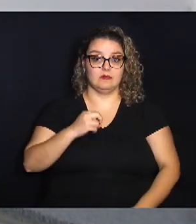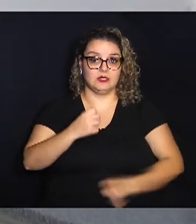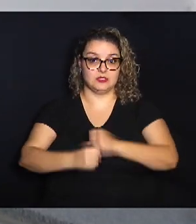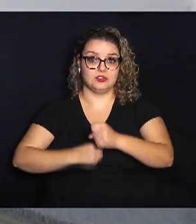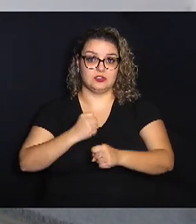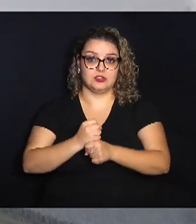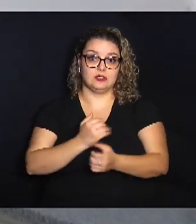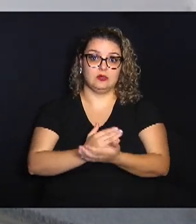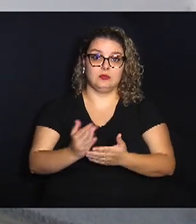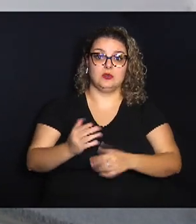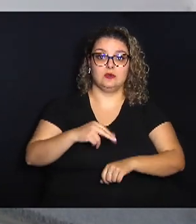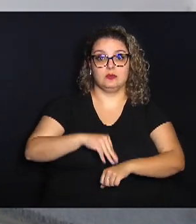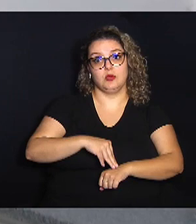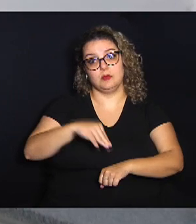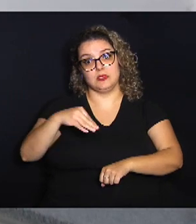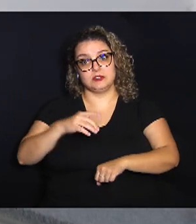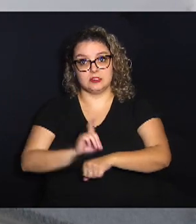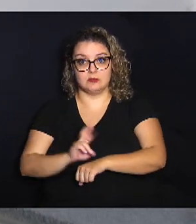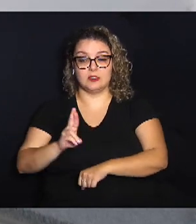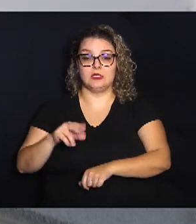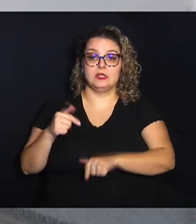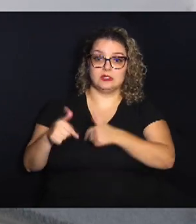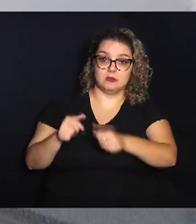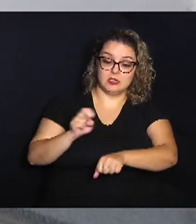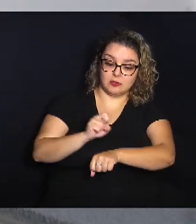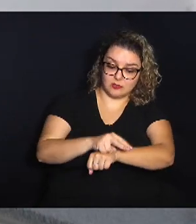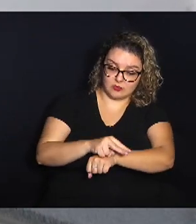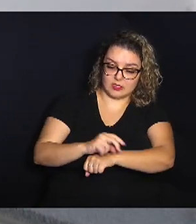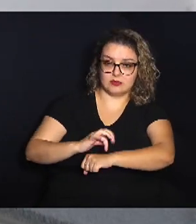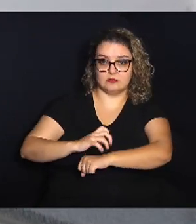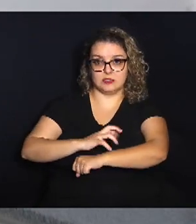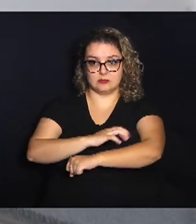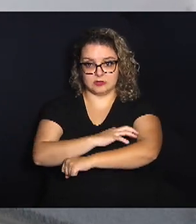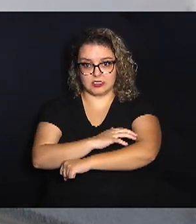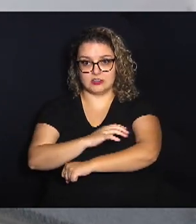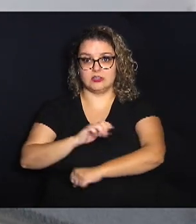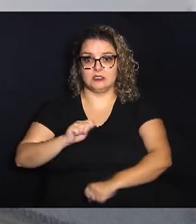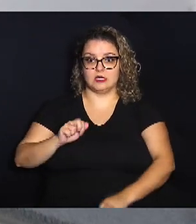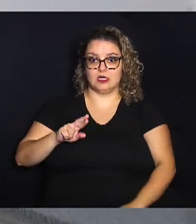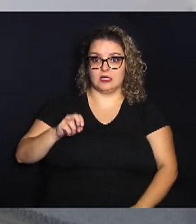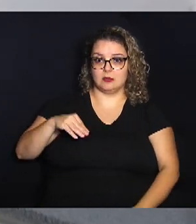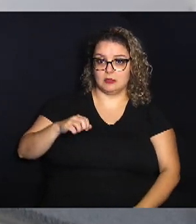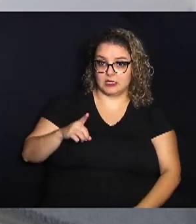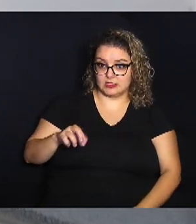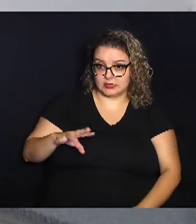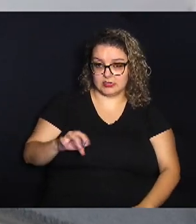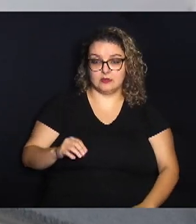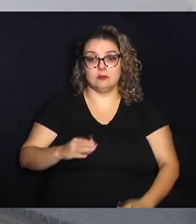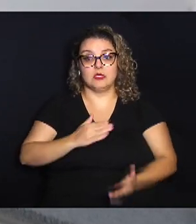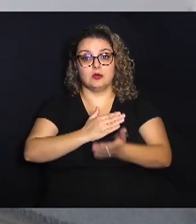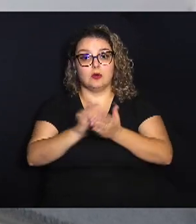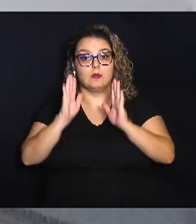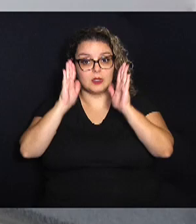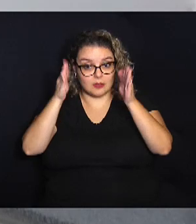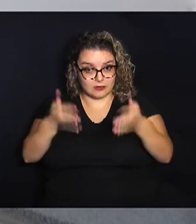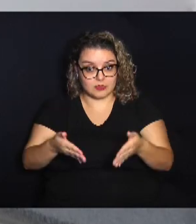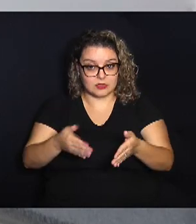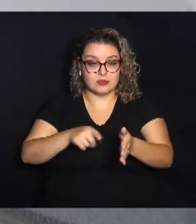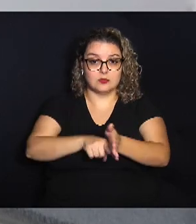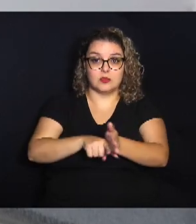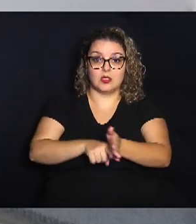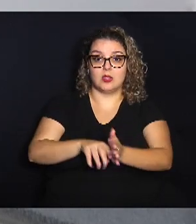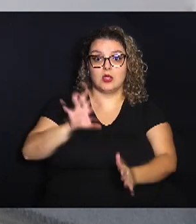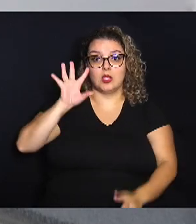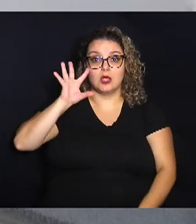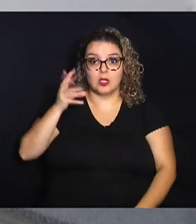minha formação foi trabalhando com veneno. Só que no início, o foco da minha pesquisa foi compreender os efeitos